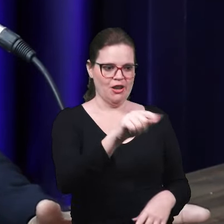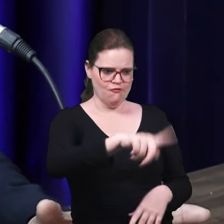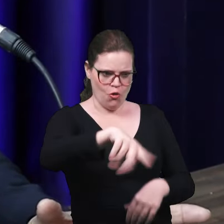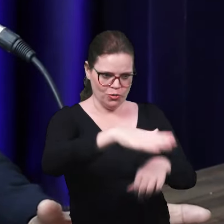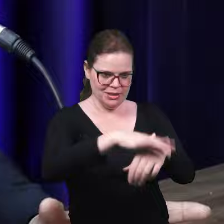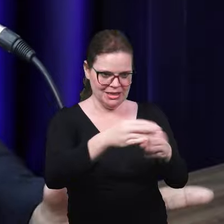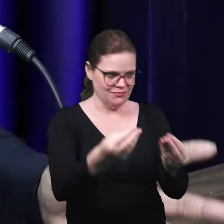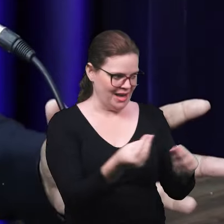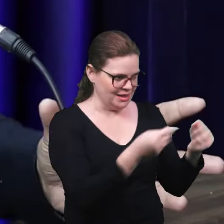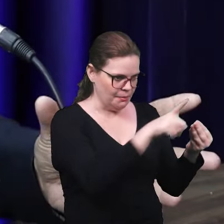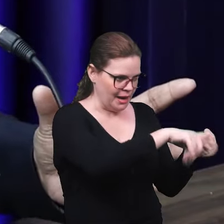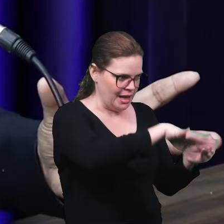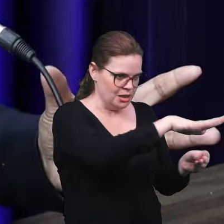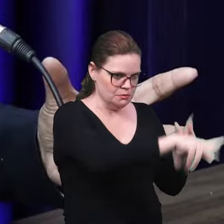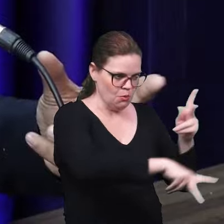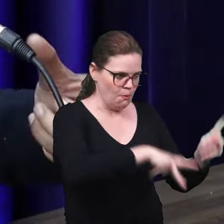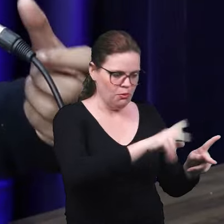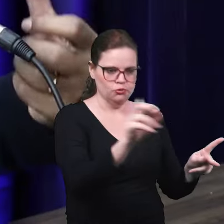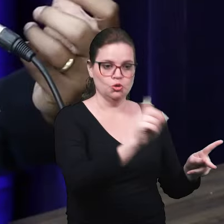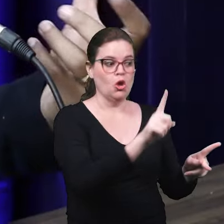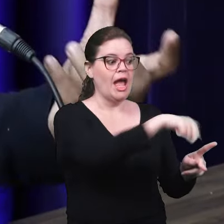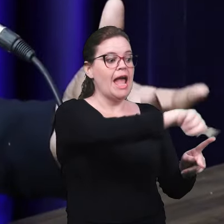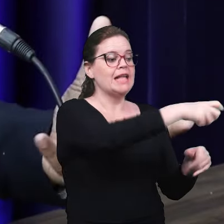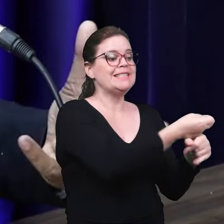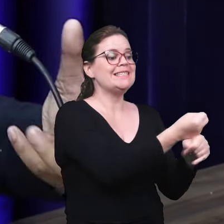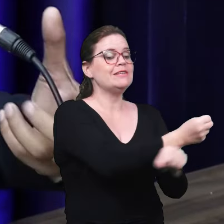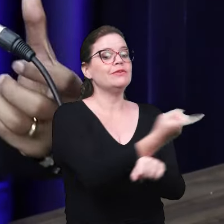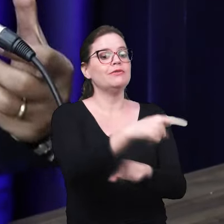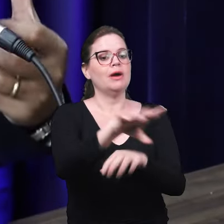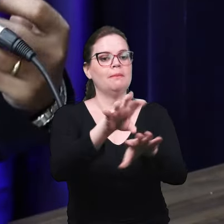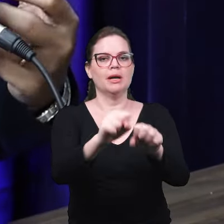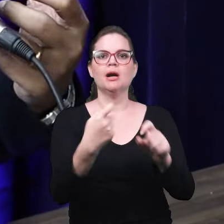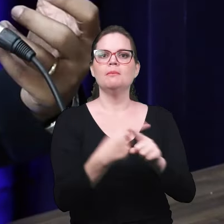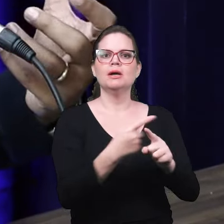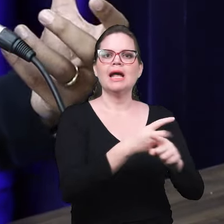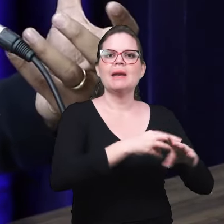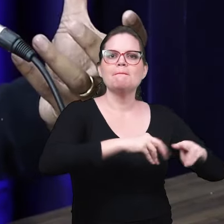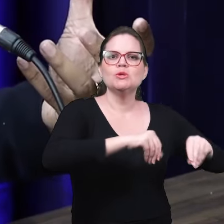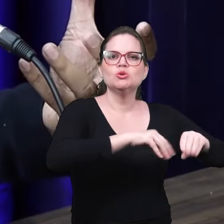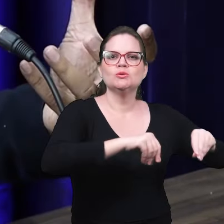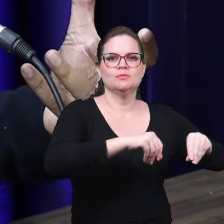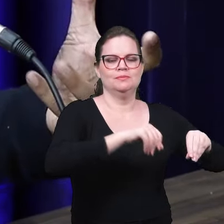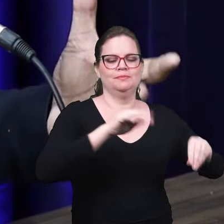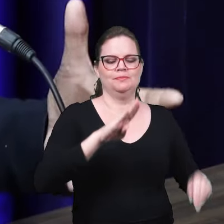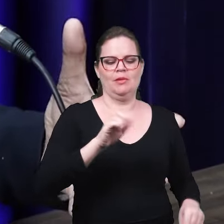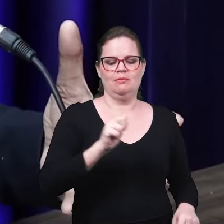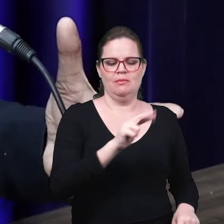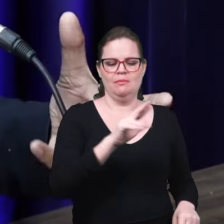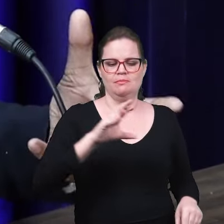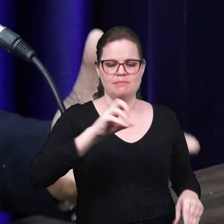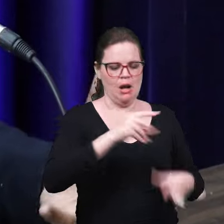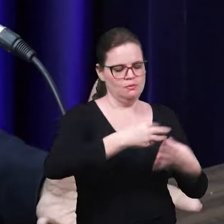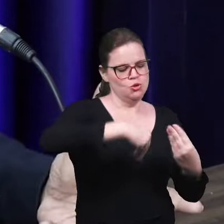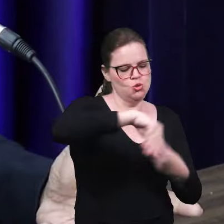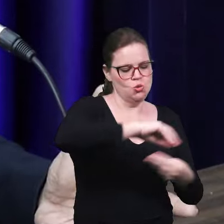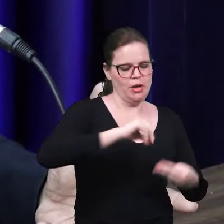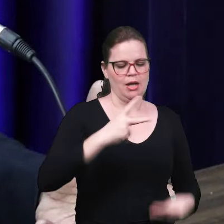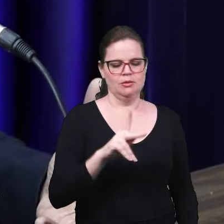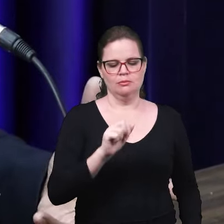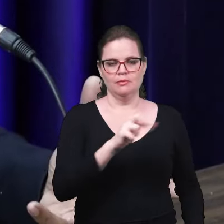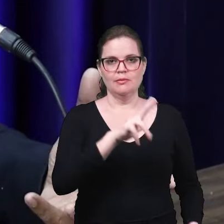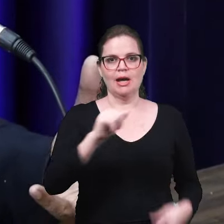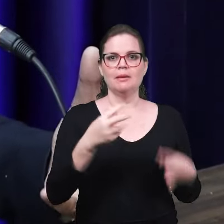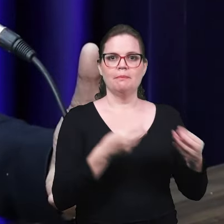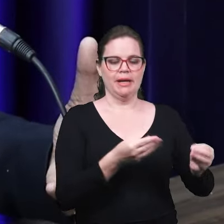a palha ela era usada na mistura ali do barro com a palha para fazer os